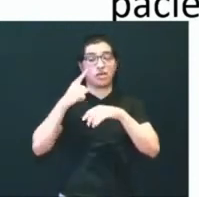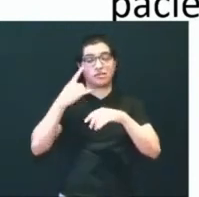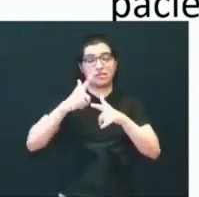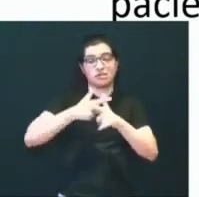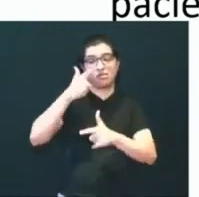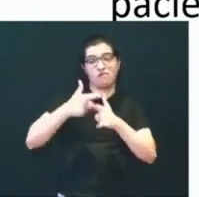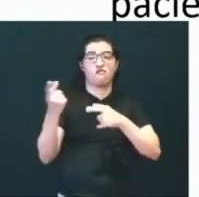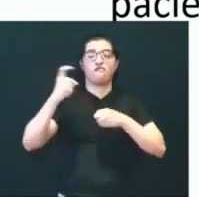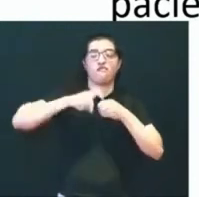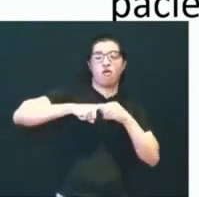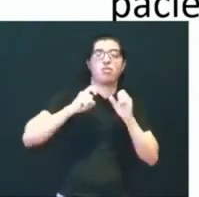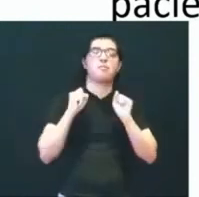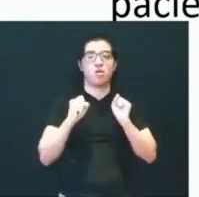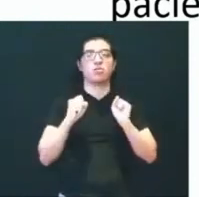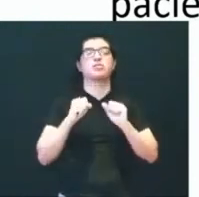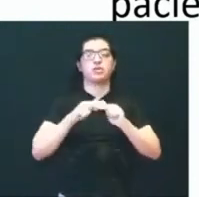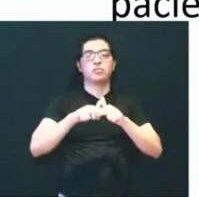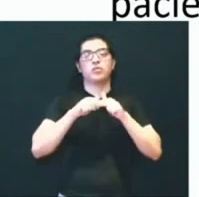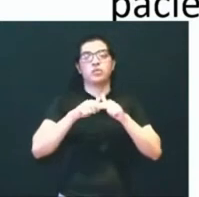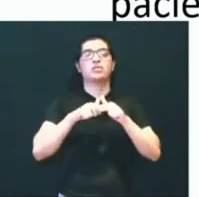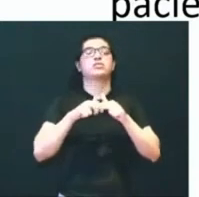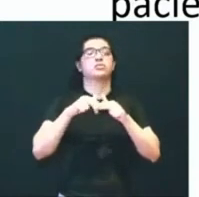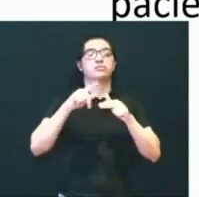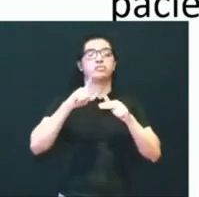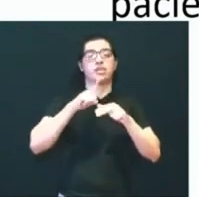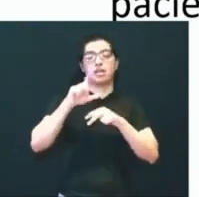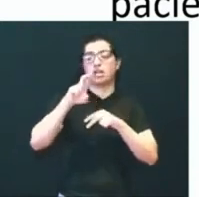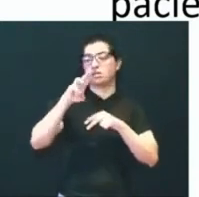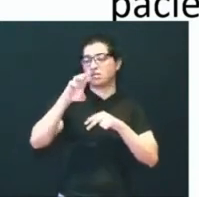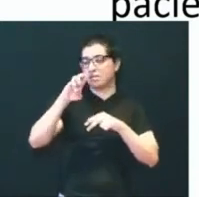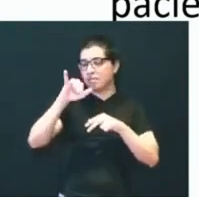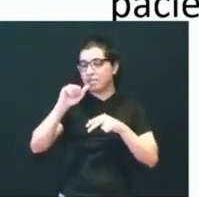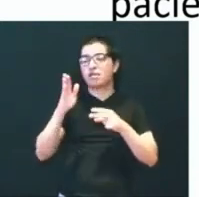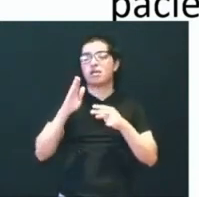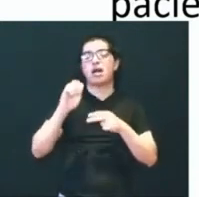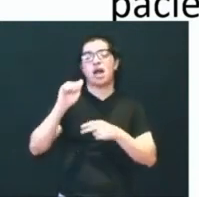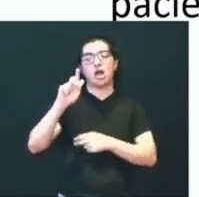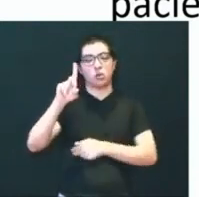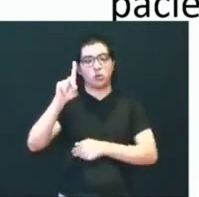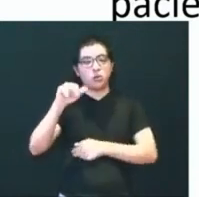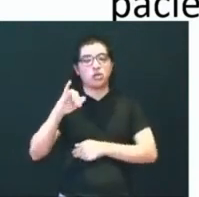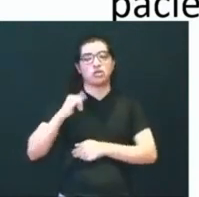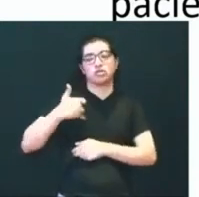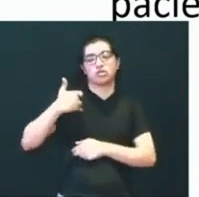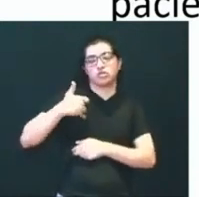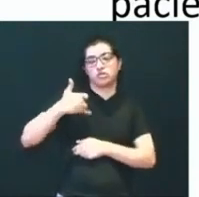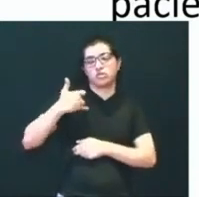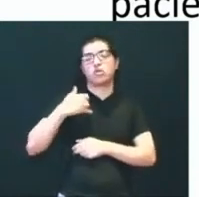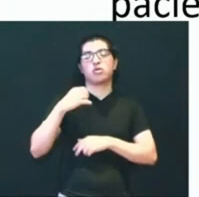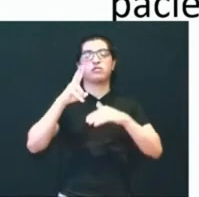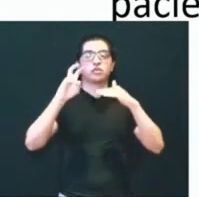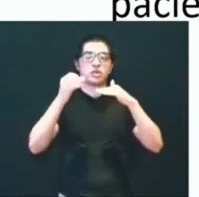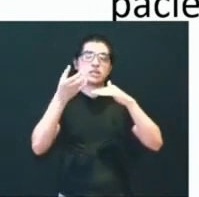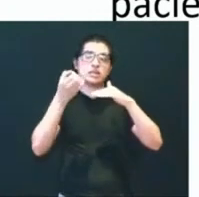que, apesar de tudo isso, principalmente nas leucemias agudas, nos pacientes jovens, abaixo de 50, 60